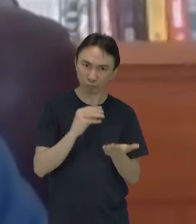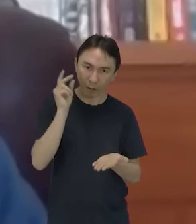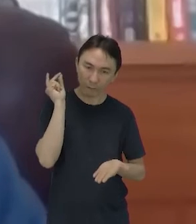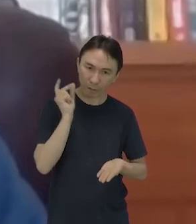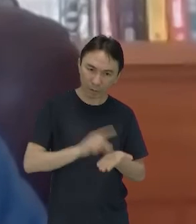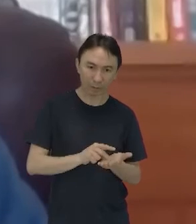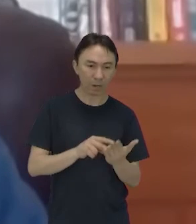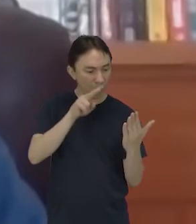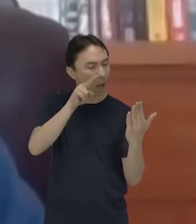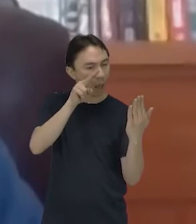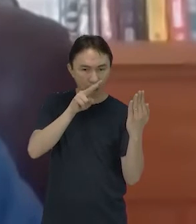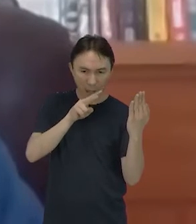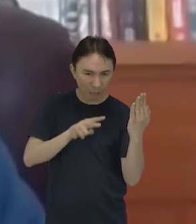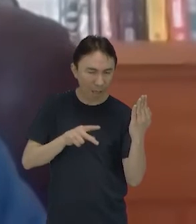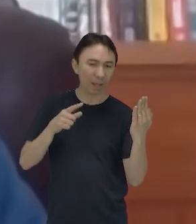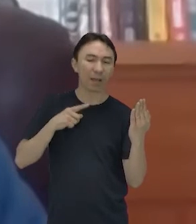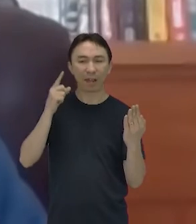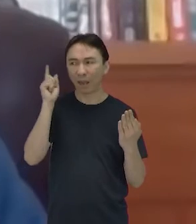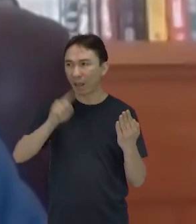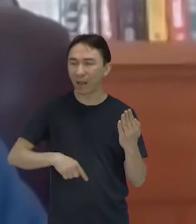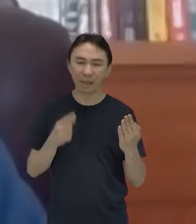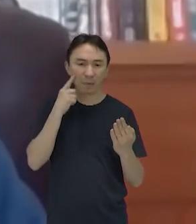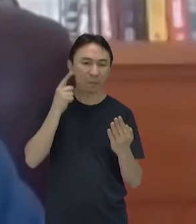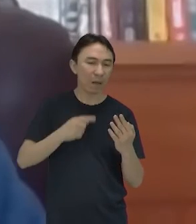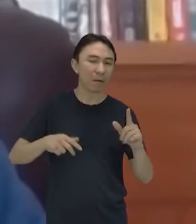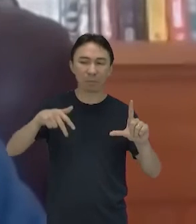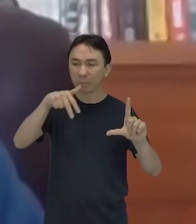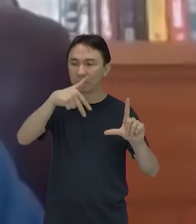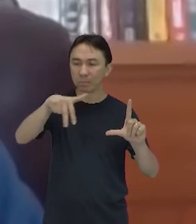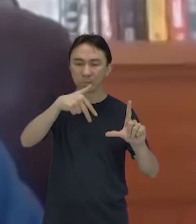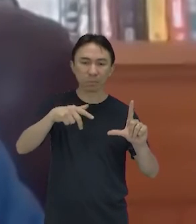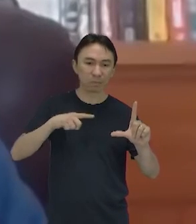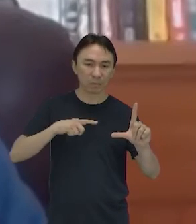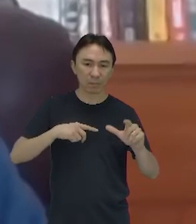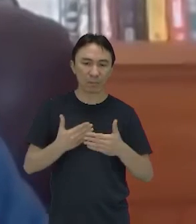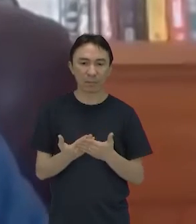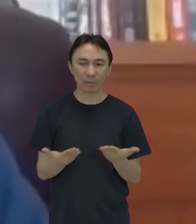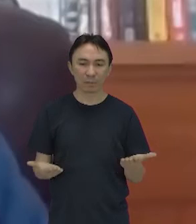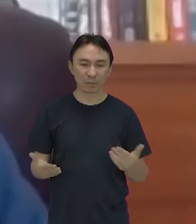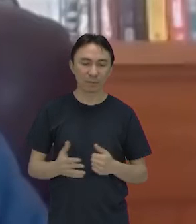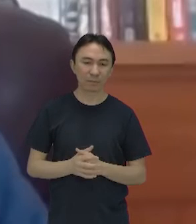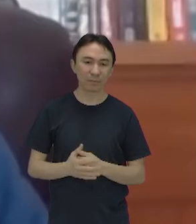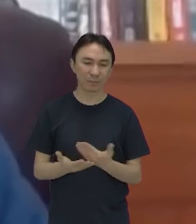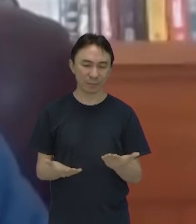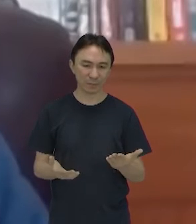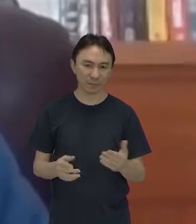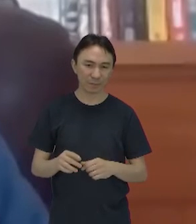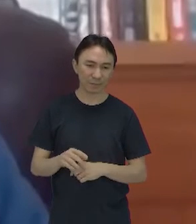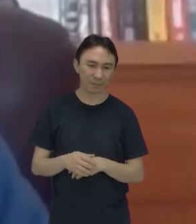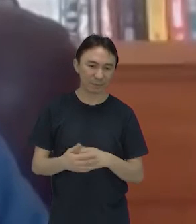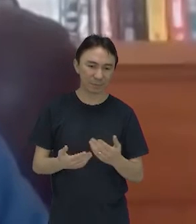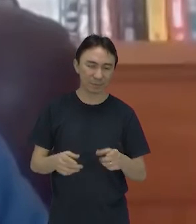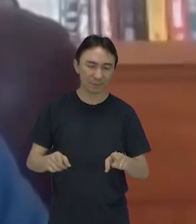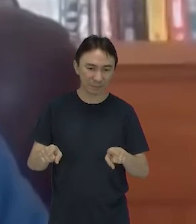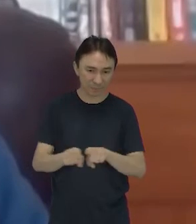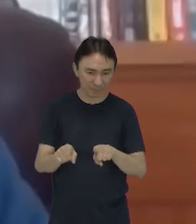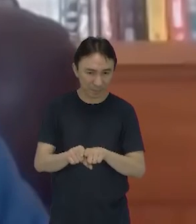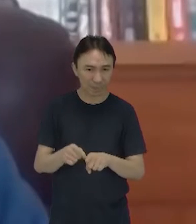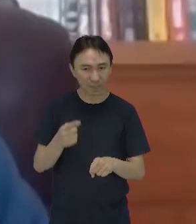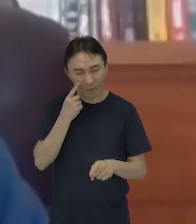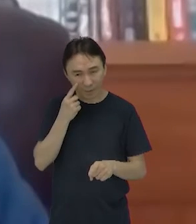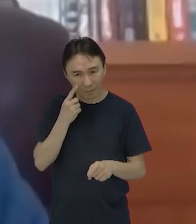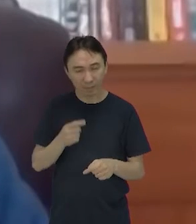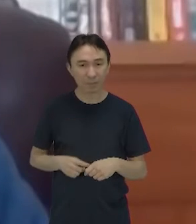os gibis, as revistas em quadrinhos em inglês. And the editor has